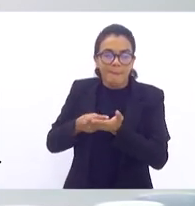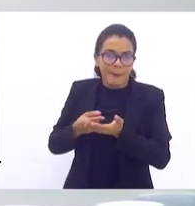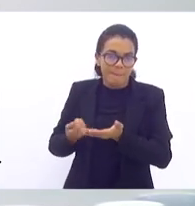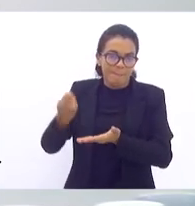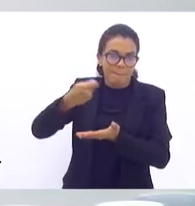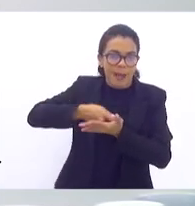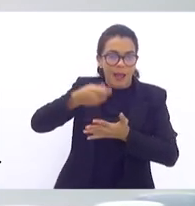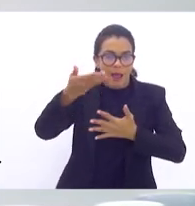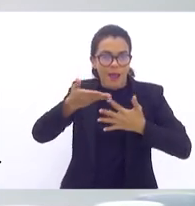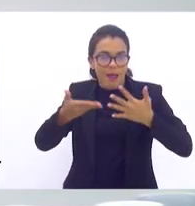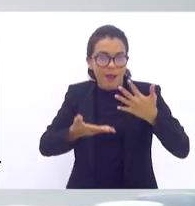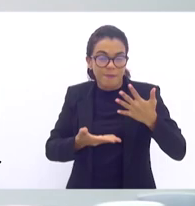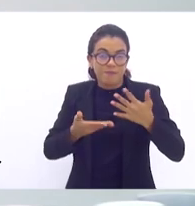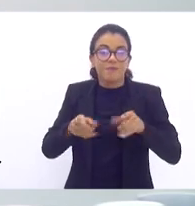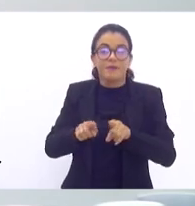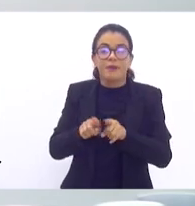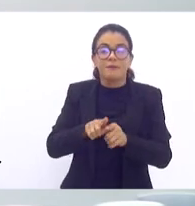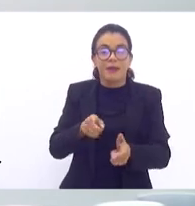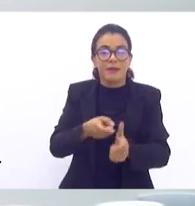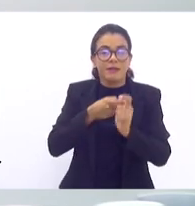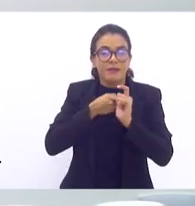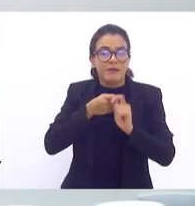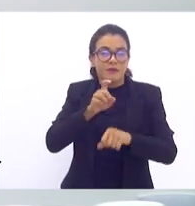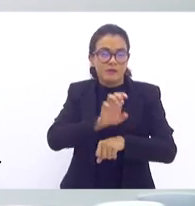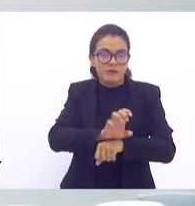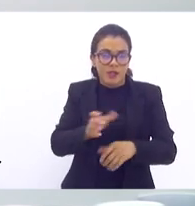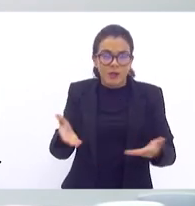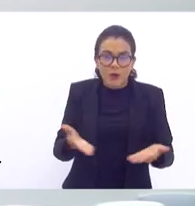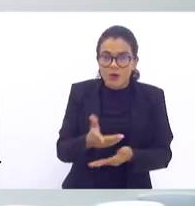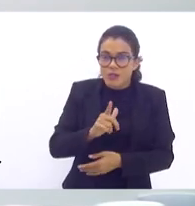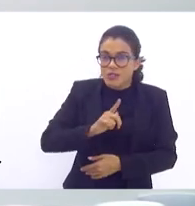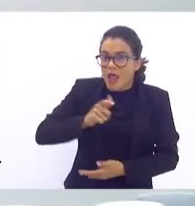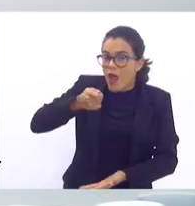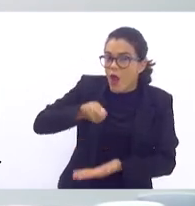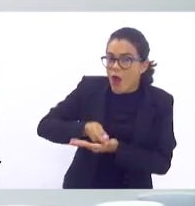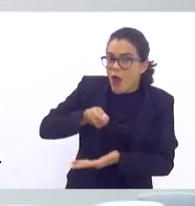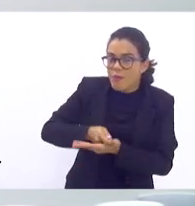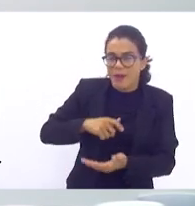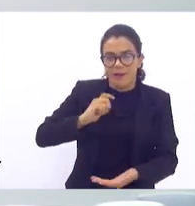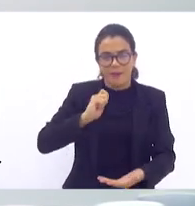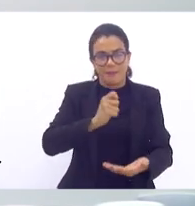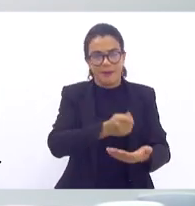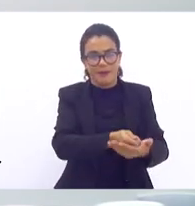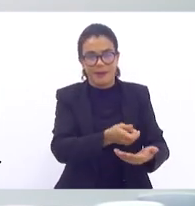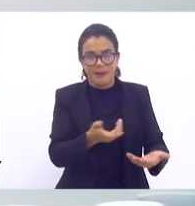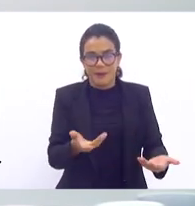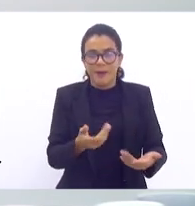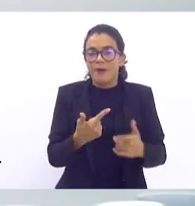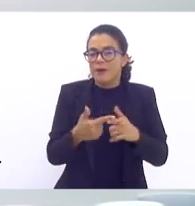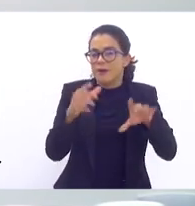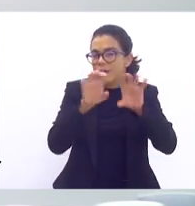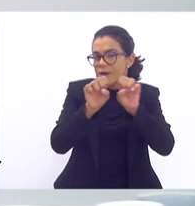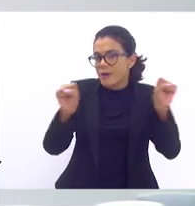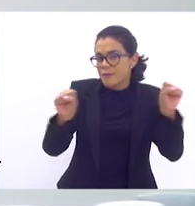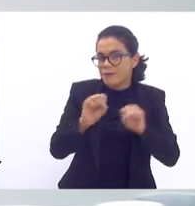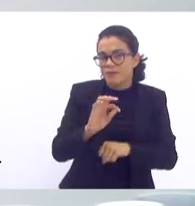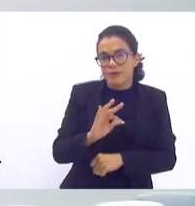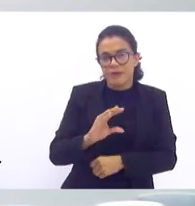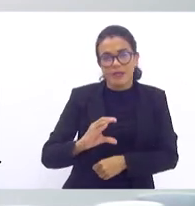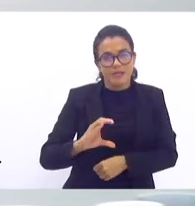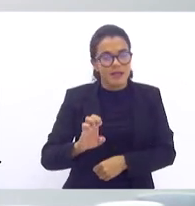foram feitas das dívidas que os estados hoje tem que pagar por que que o TCE não se